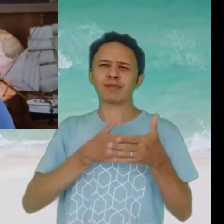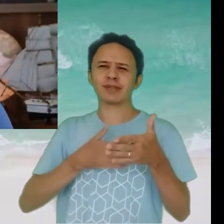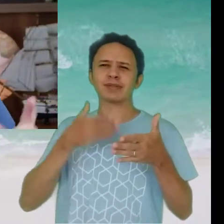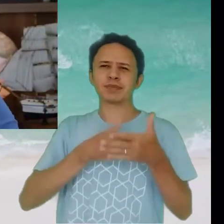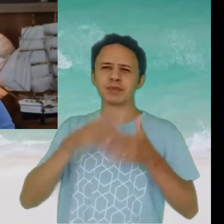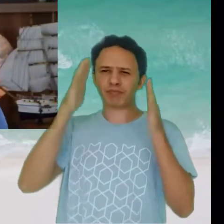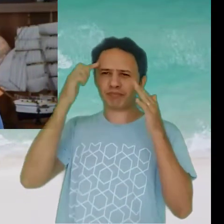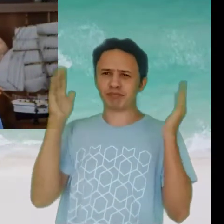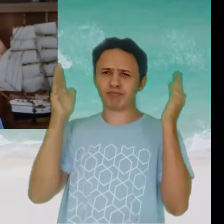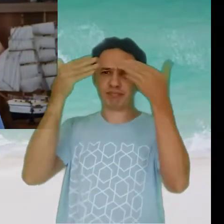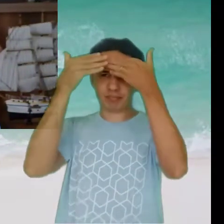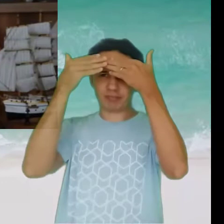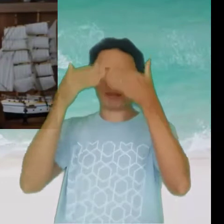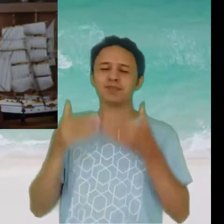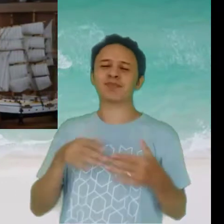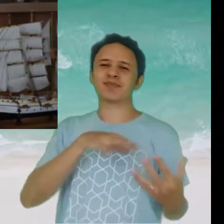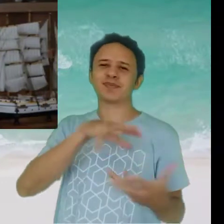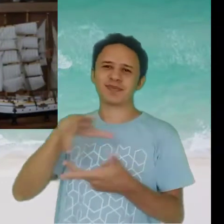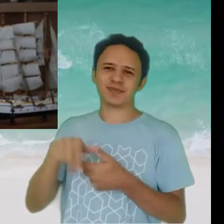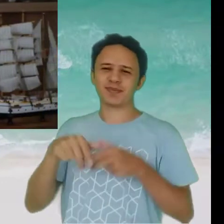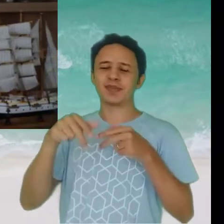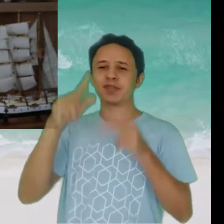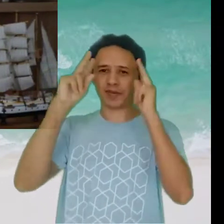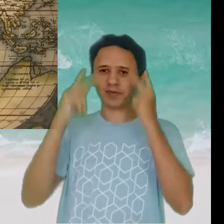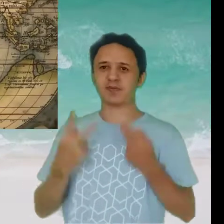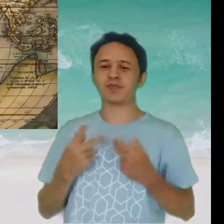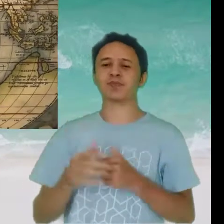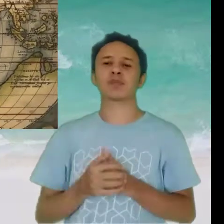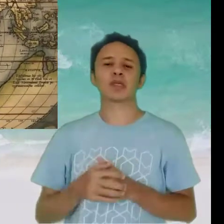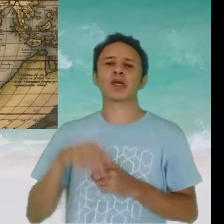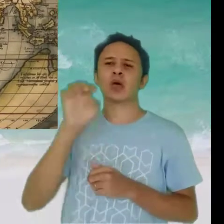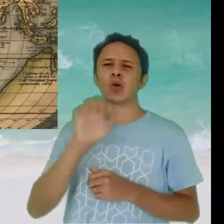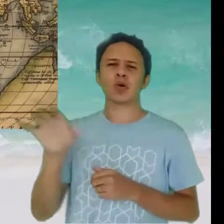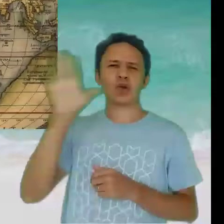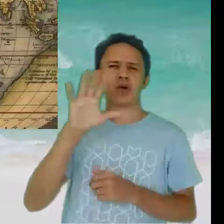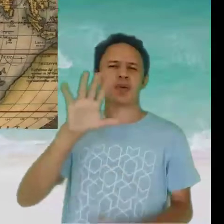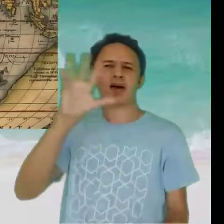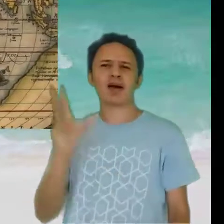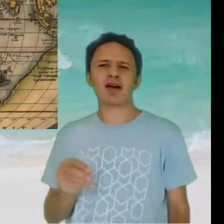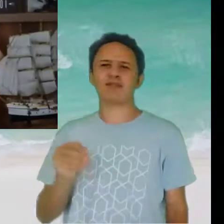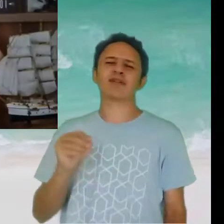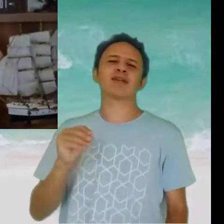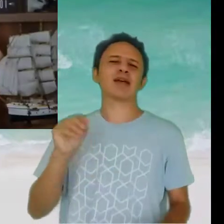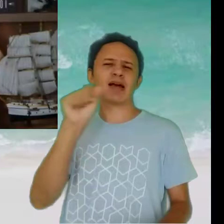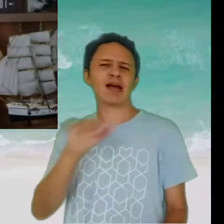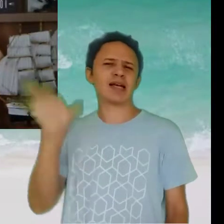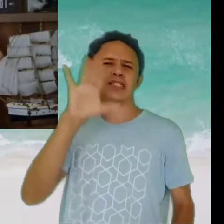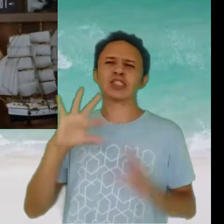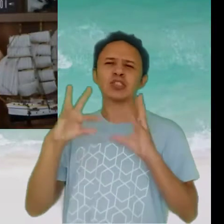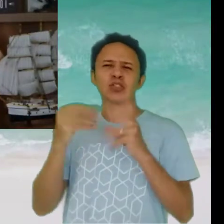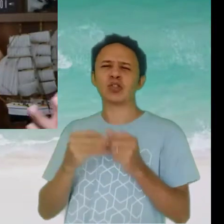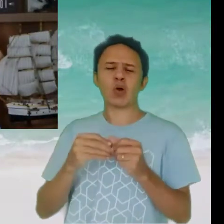barreiras físicas e mentais do planeta e do homem. Europa, Ásia, África, América, continentes do